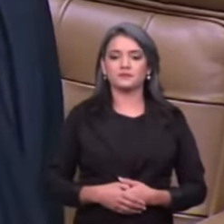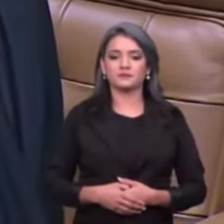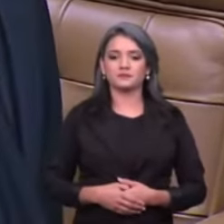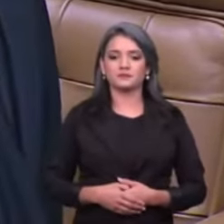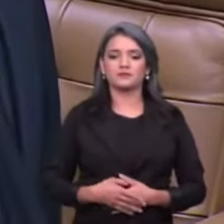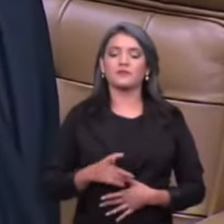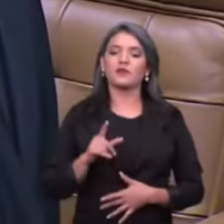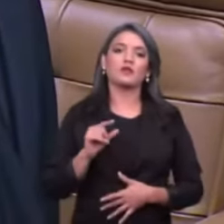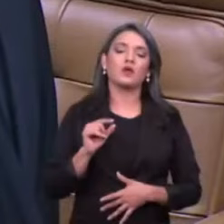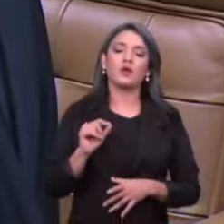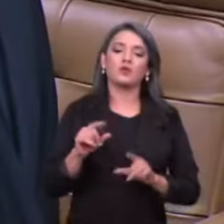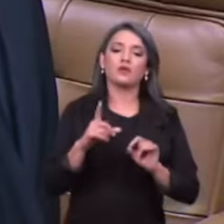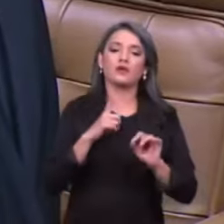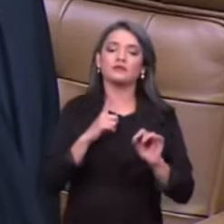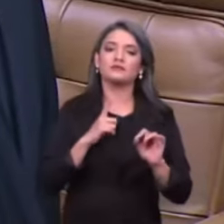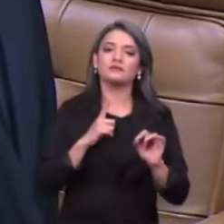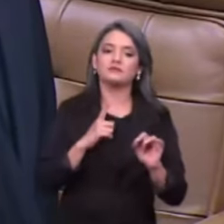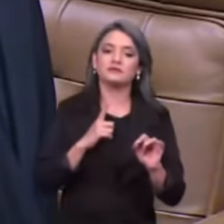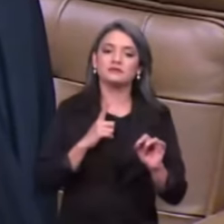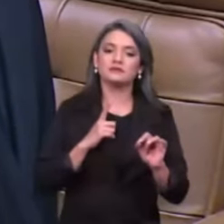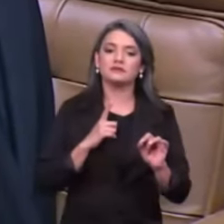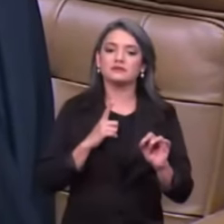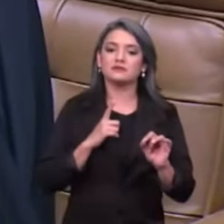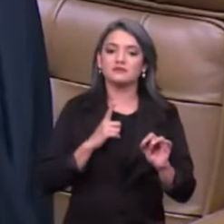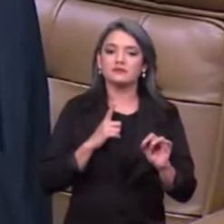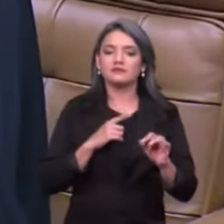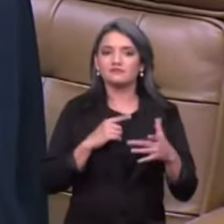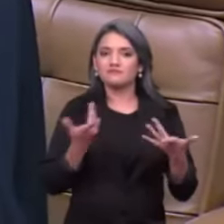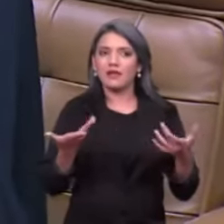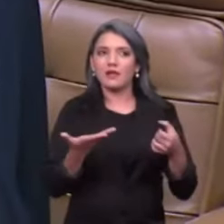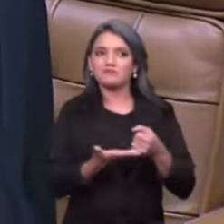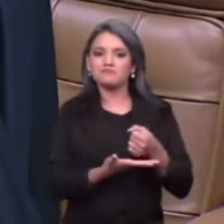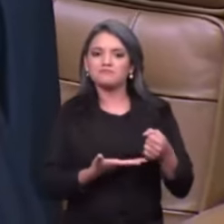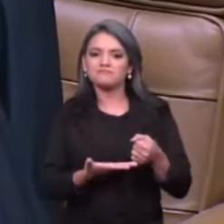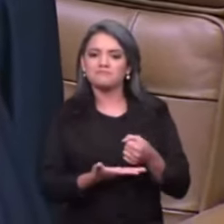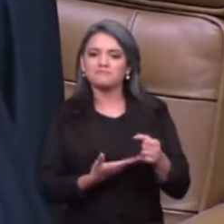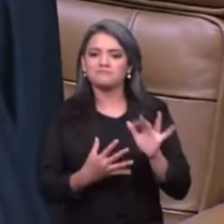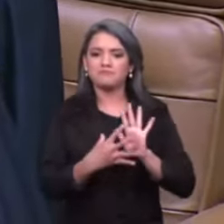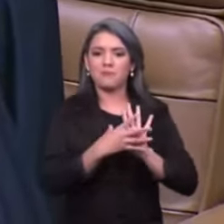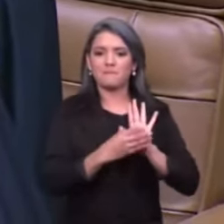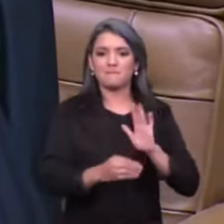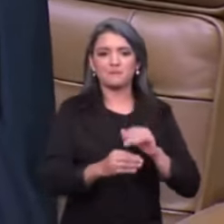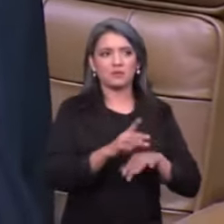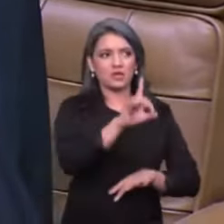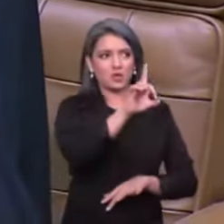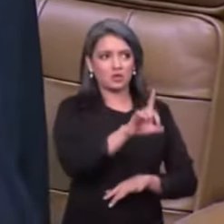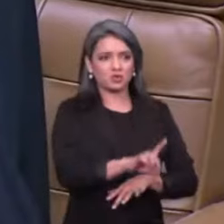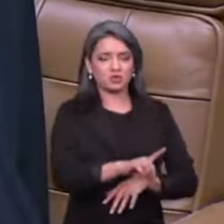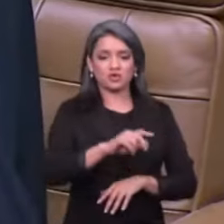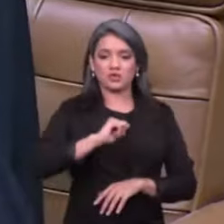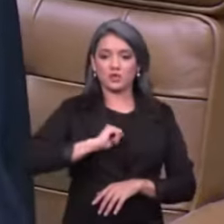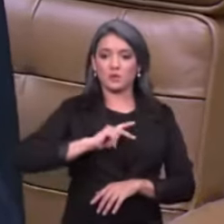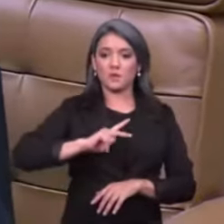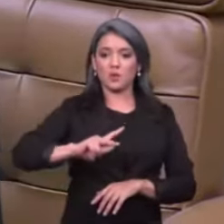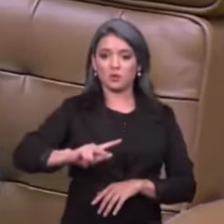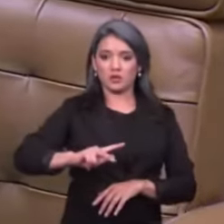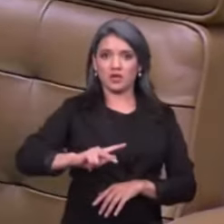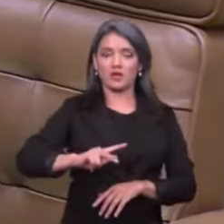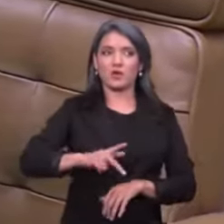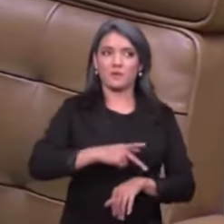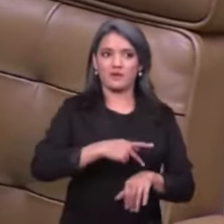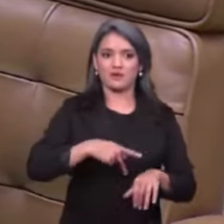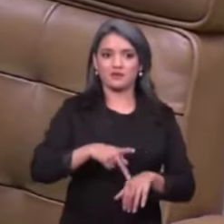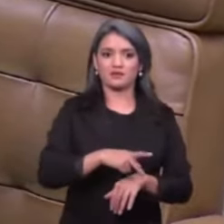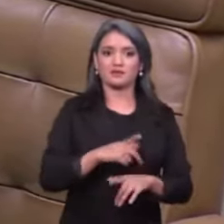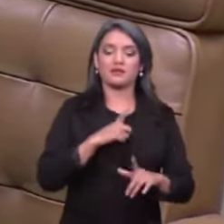direito comparado, no direito português, que faz um distinguishing de maneira muito clara entre